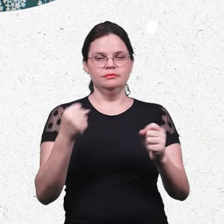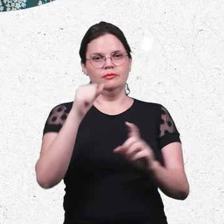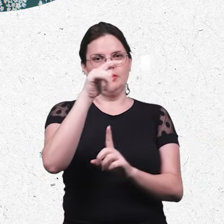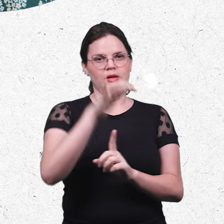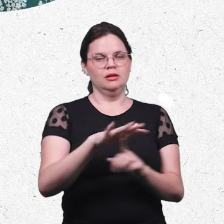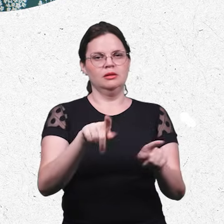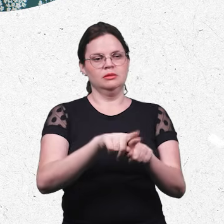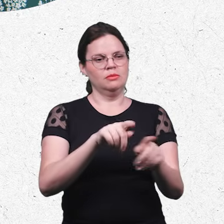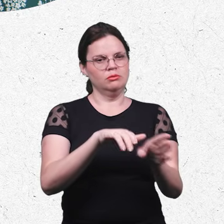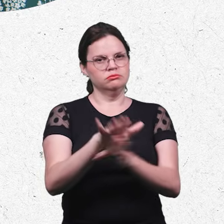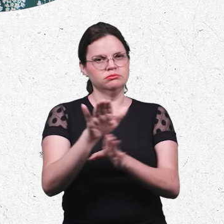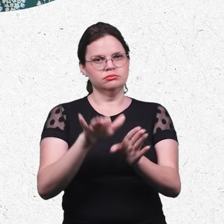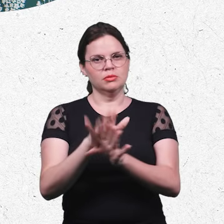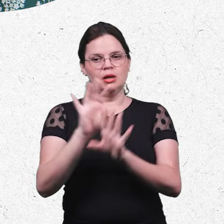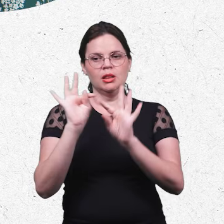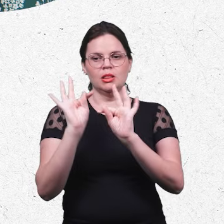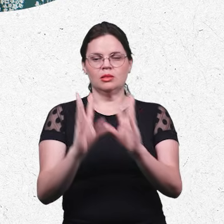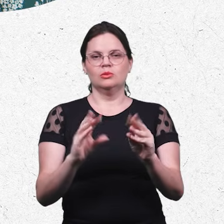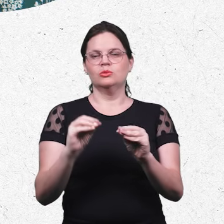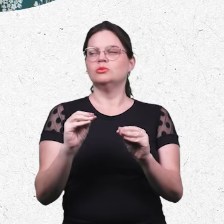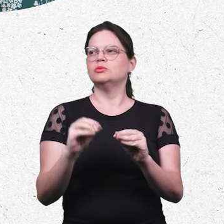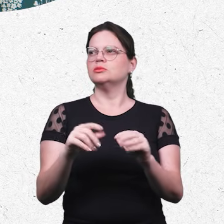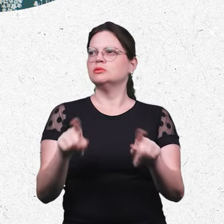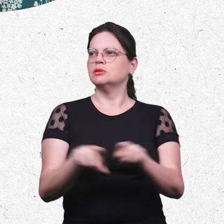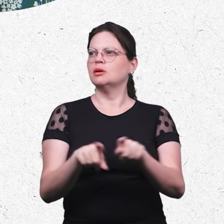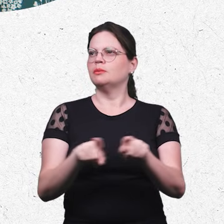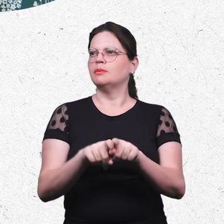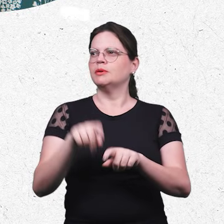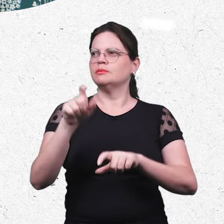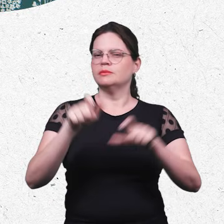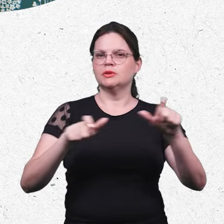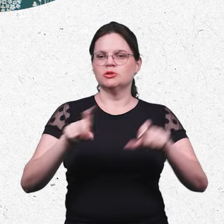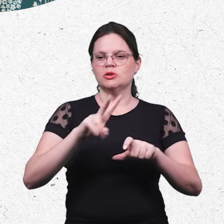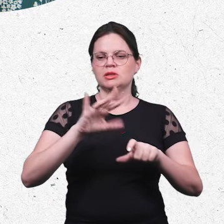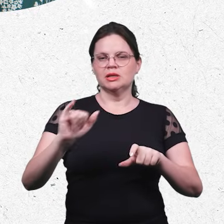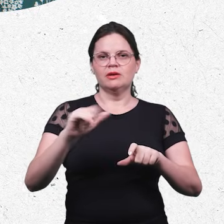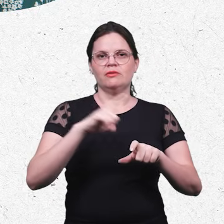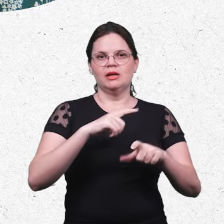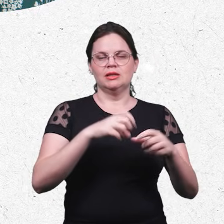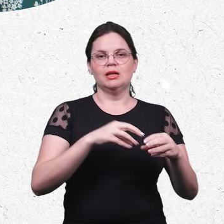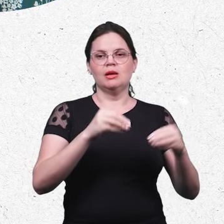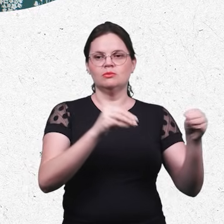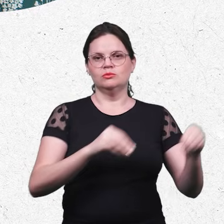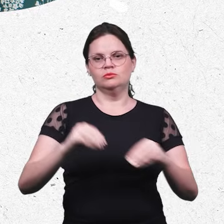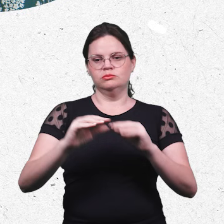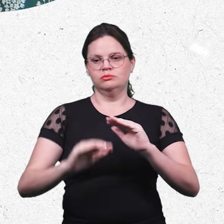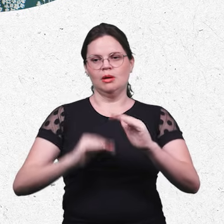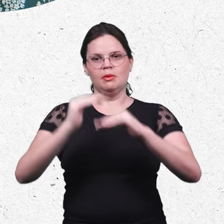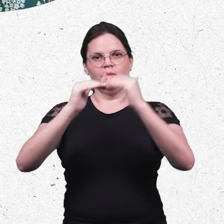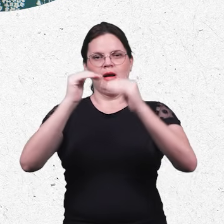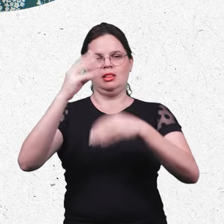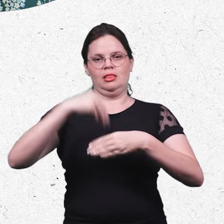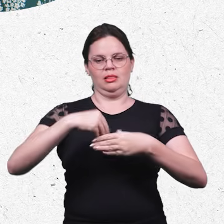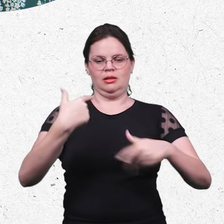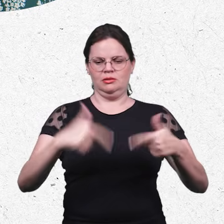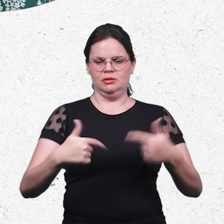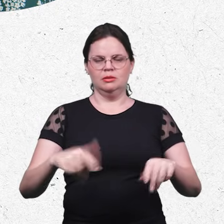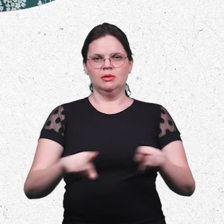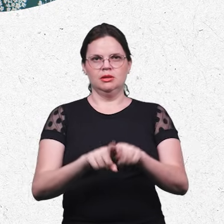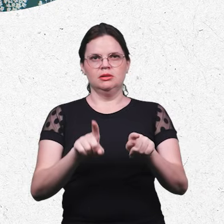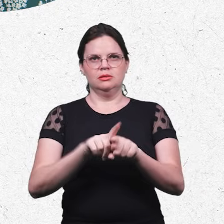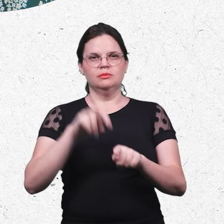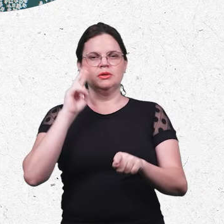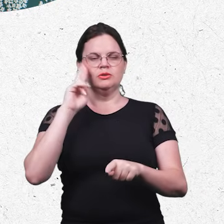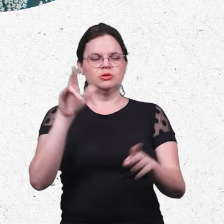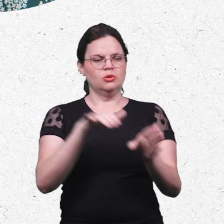dando, Senhor, toda a orientação aos Teus filhos, aqueles, Senhor, que serão promovidos nos seus locais de trabalho, que o Senhor também